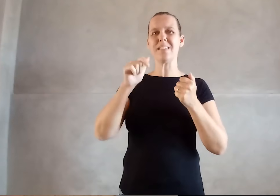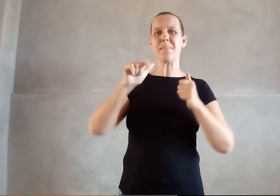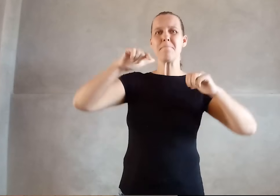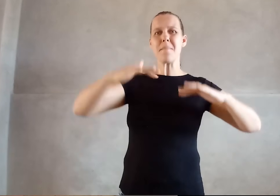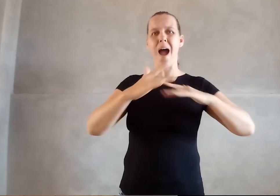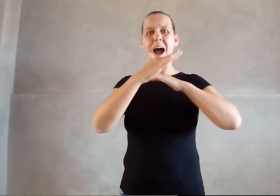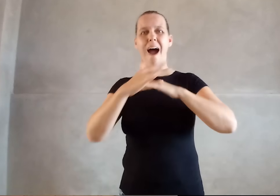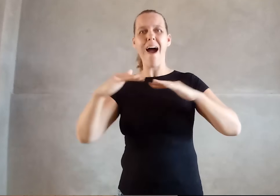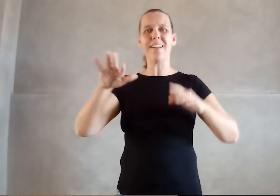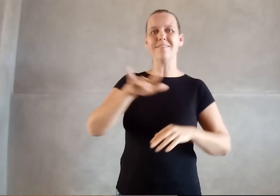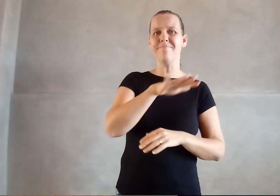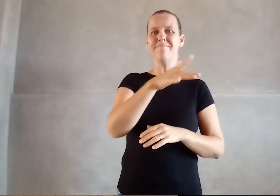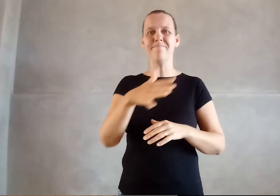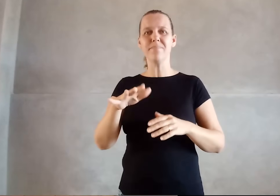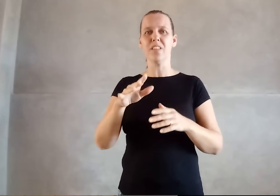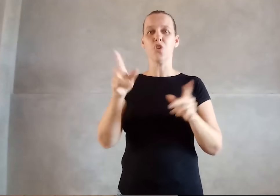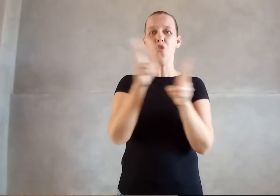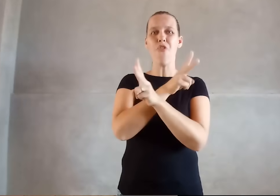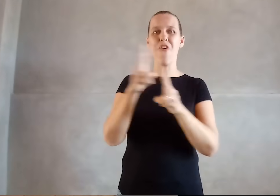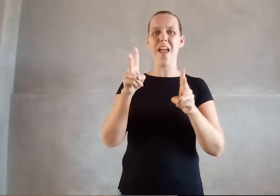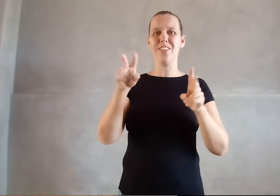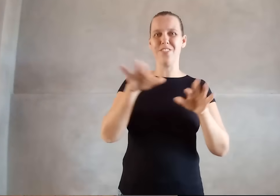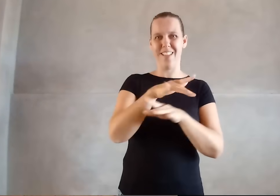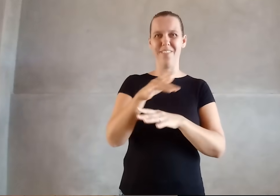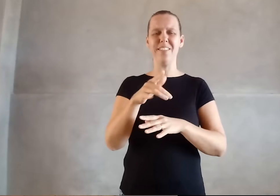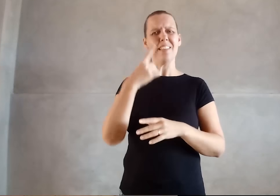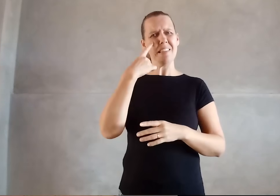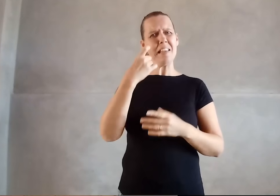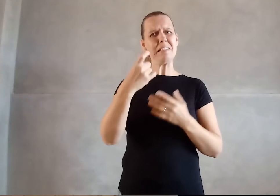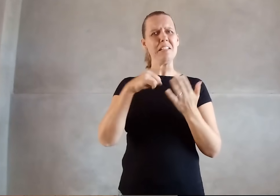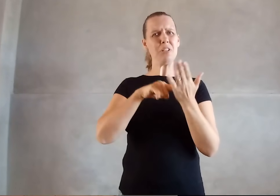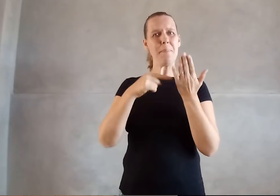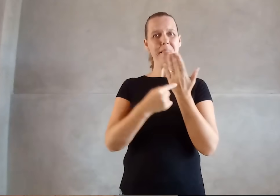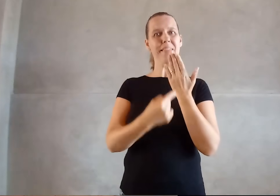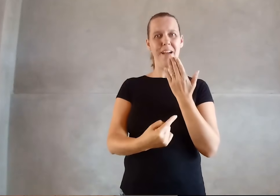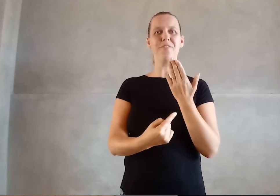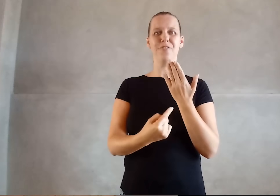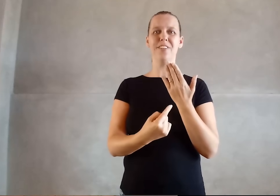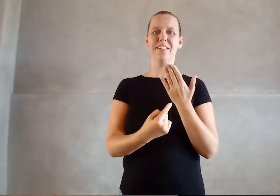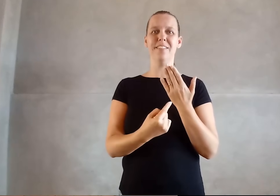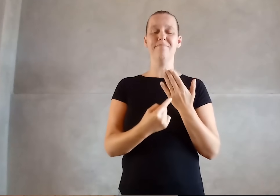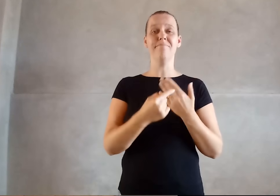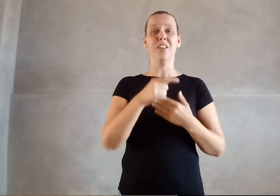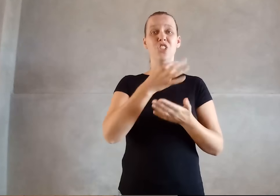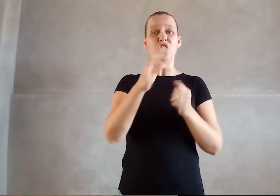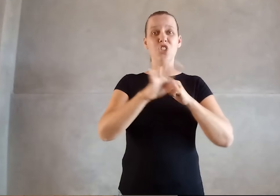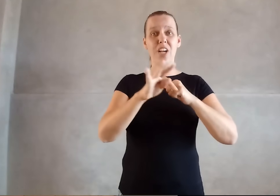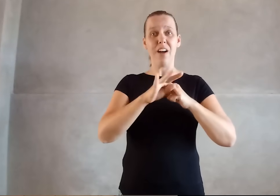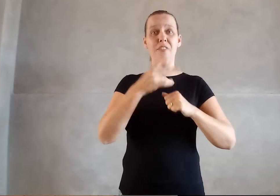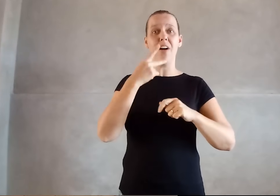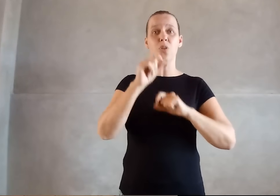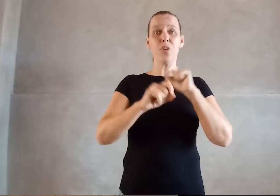levada e agitada pelo vento. Interessante isso. Porque ele está dizendo que quando nós